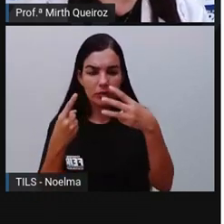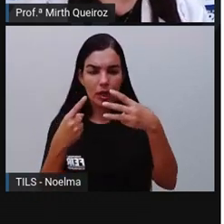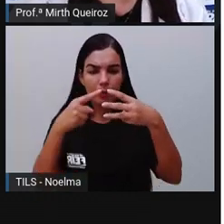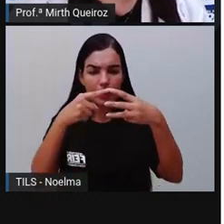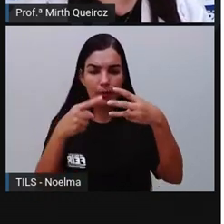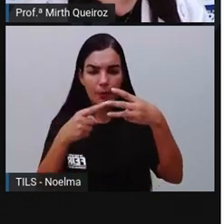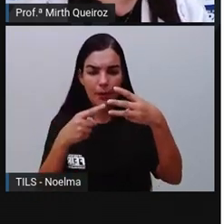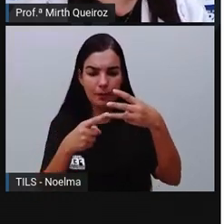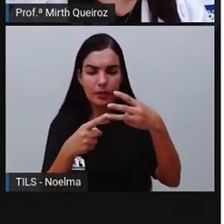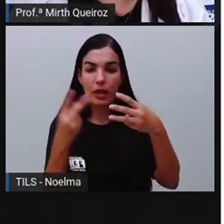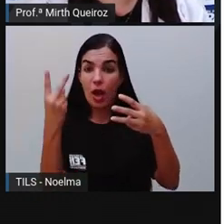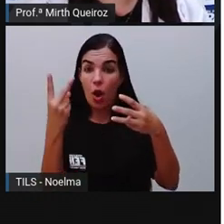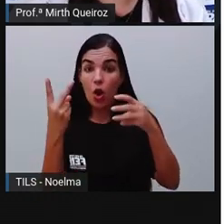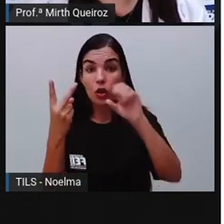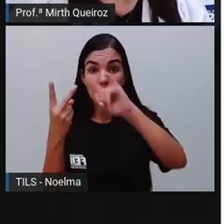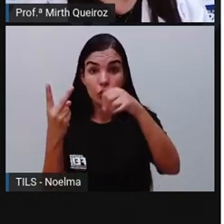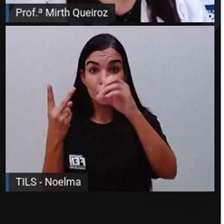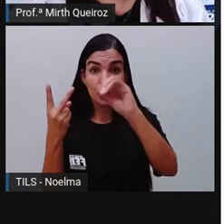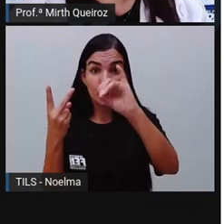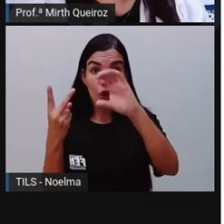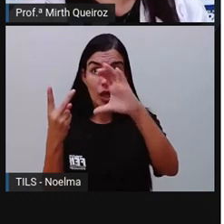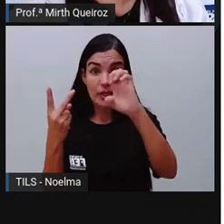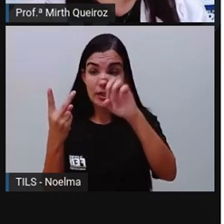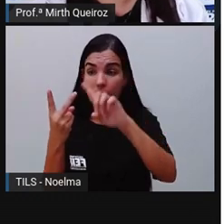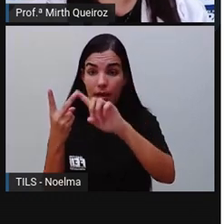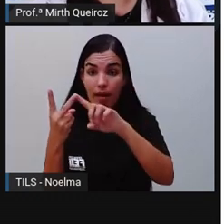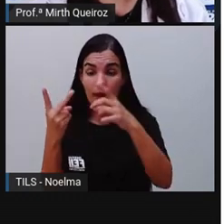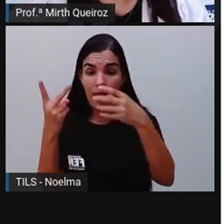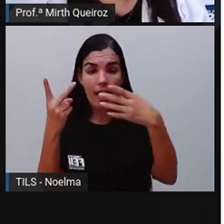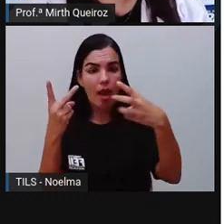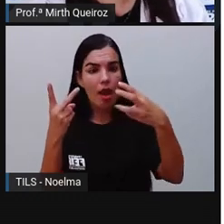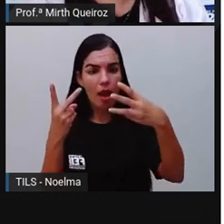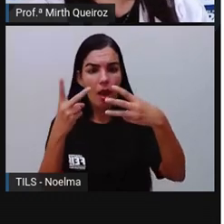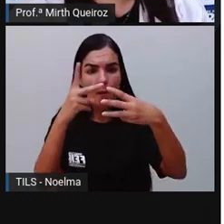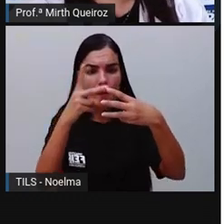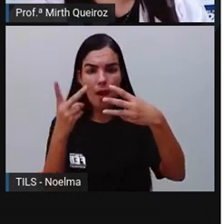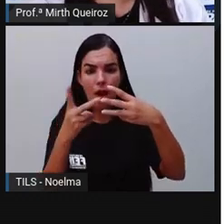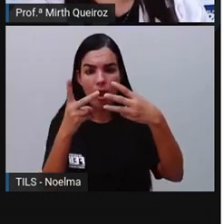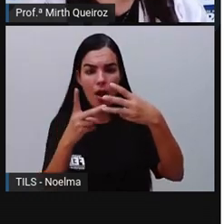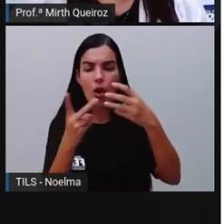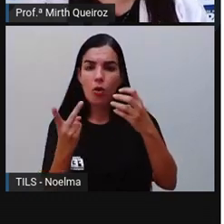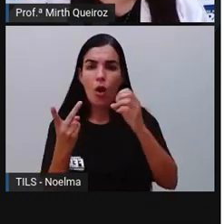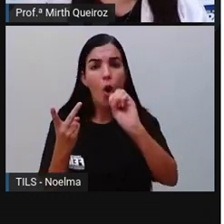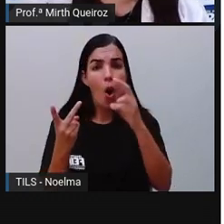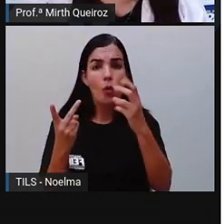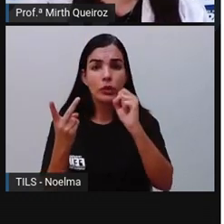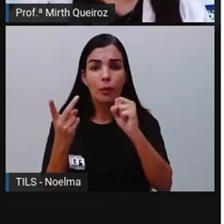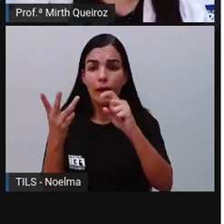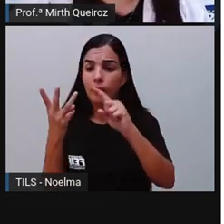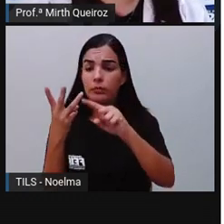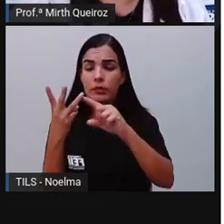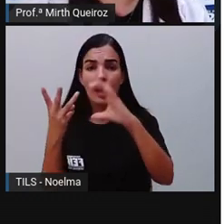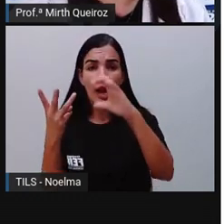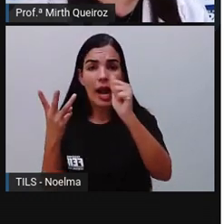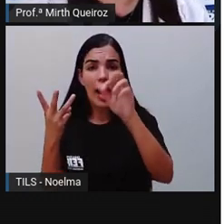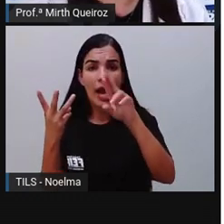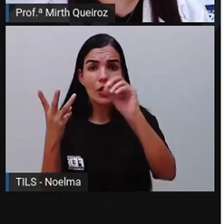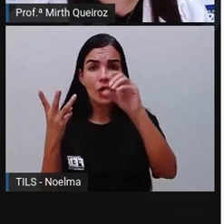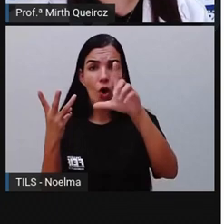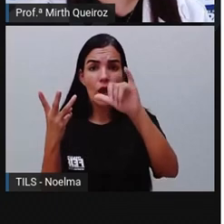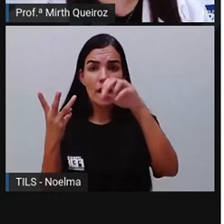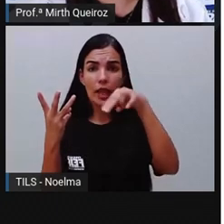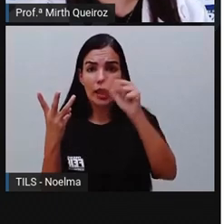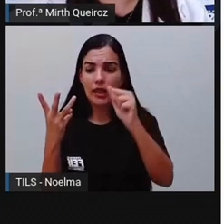ser Joyce e Carlos, Joyce e Miguel, Joyce e Rodolfo, ou poderia ser Carolina e